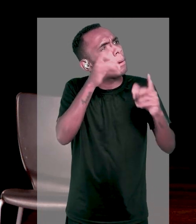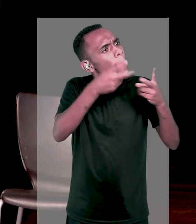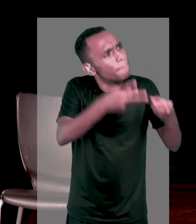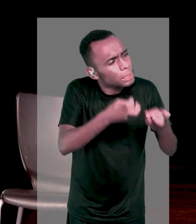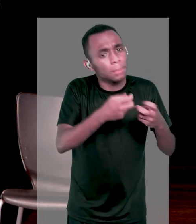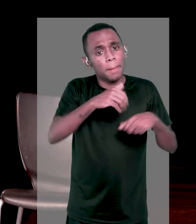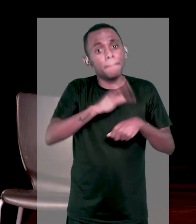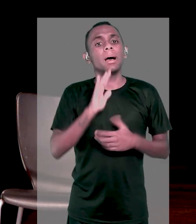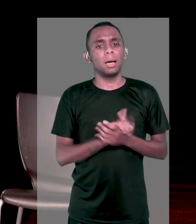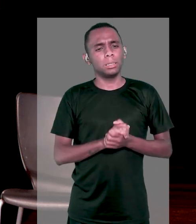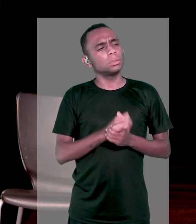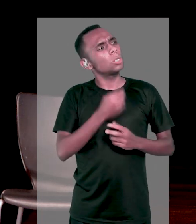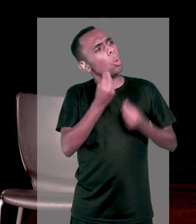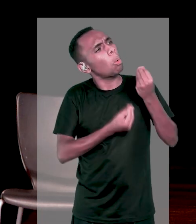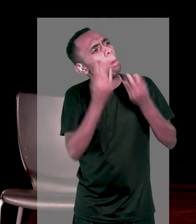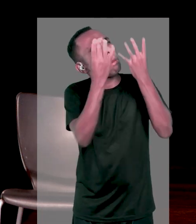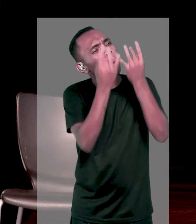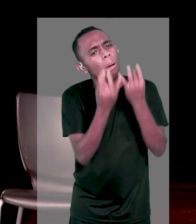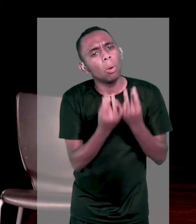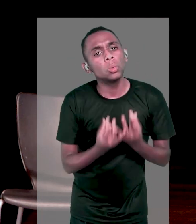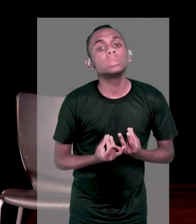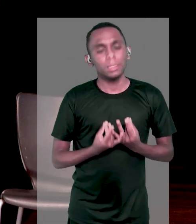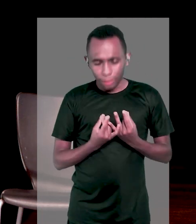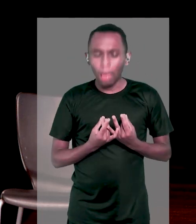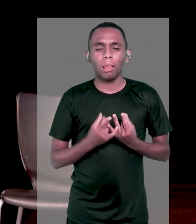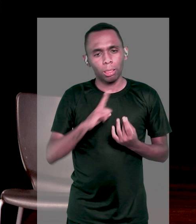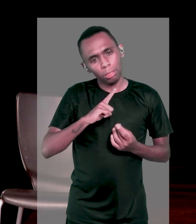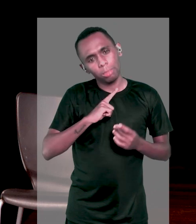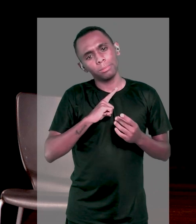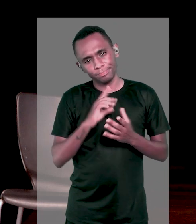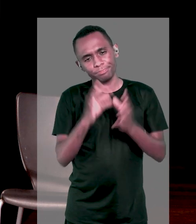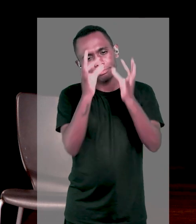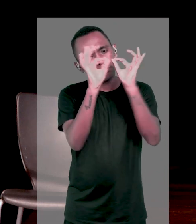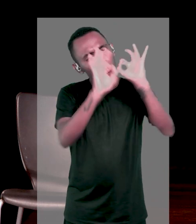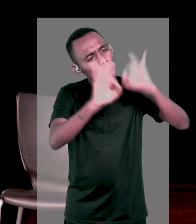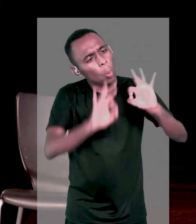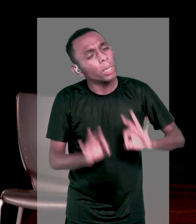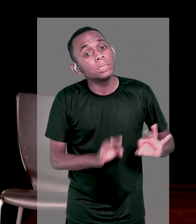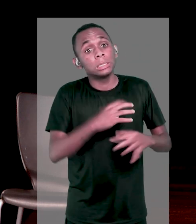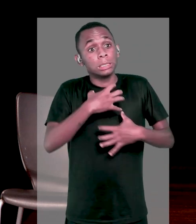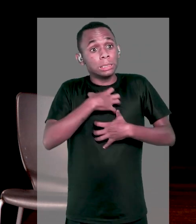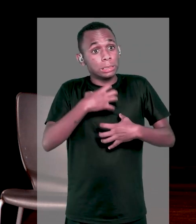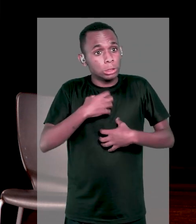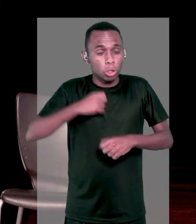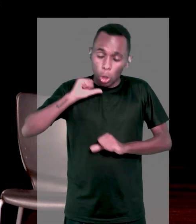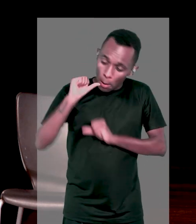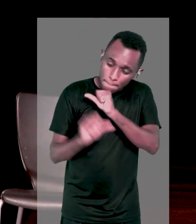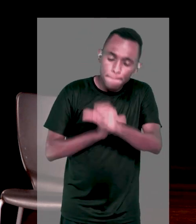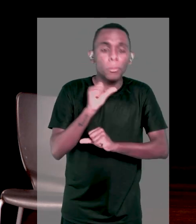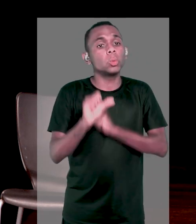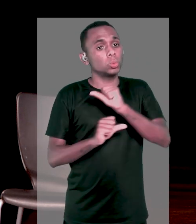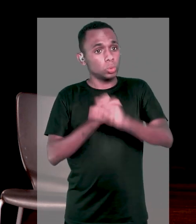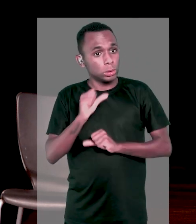no instante não é uma catedral ou uma pintura é um conjunto absolutamente qualquer de sensações e é apenas pelo